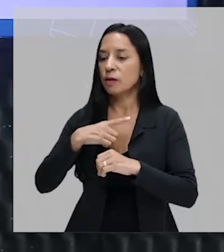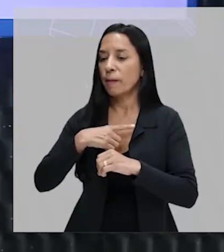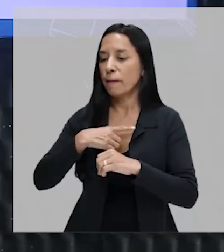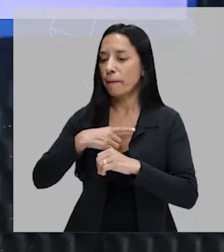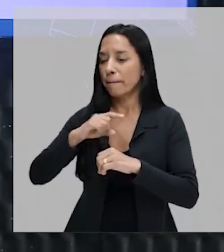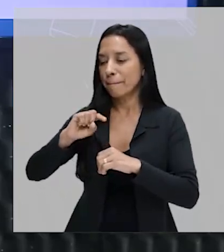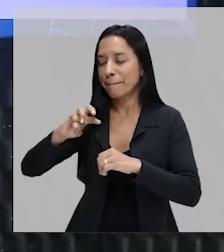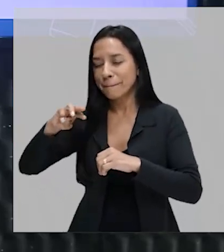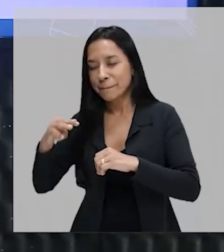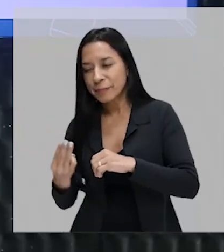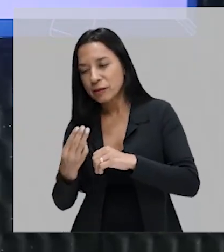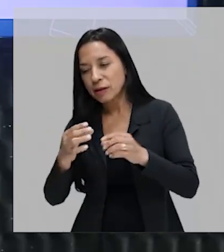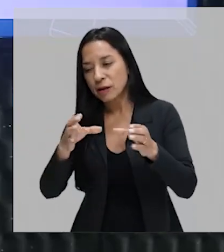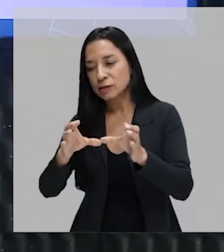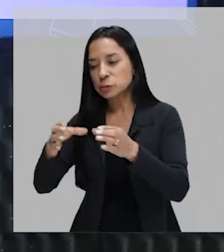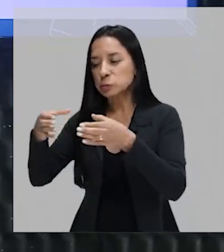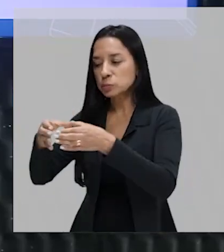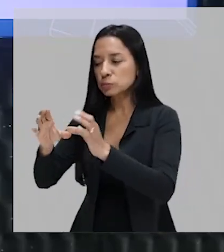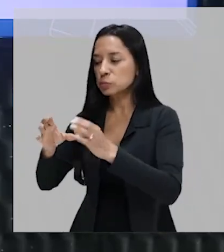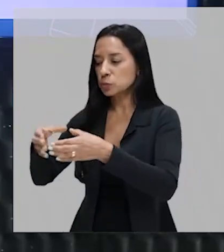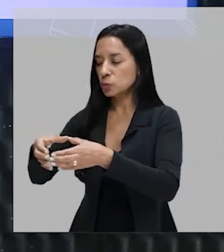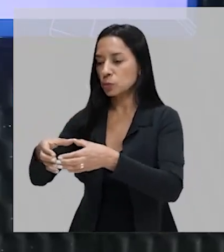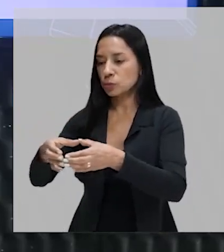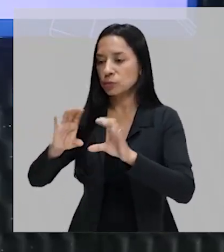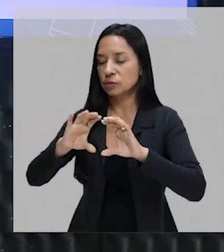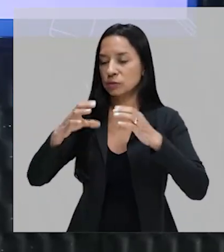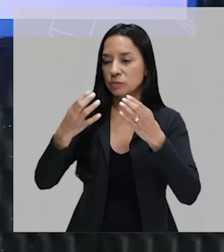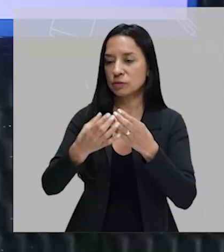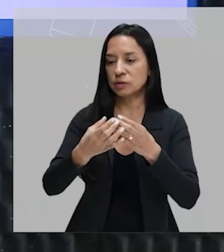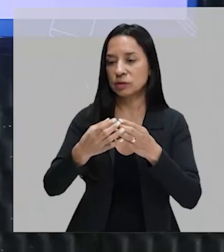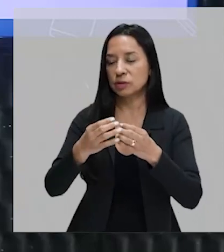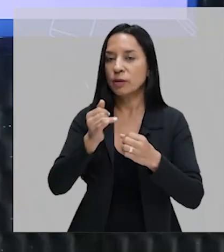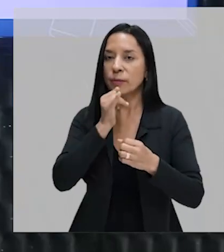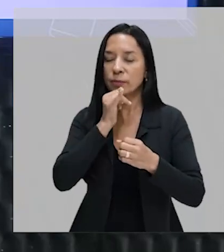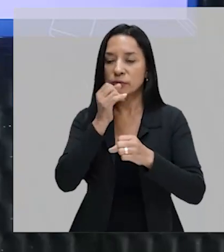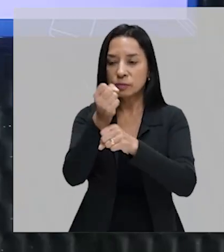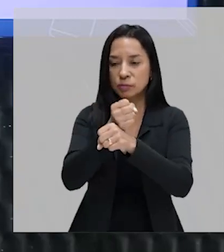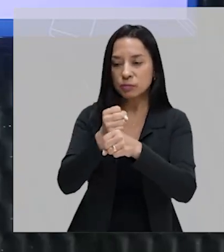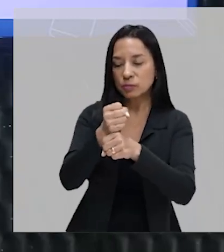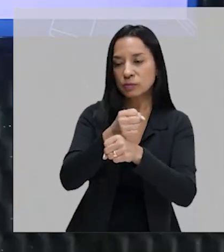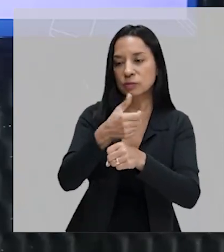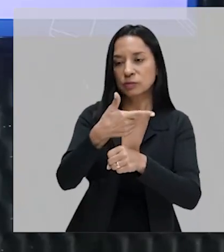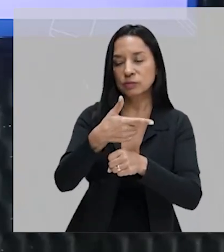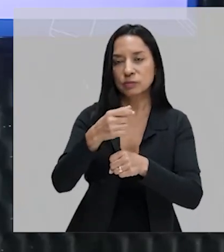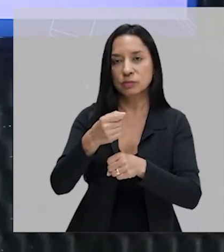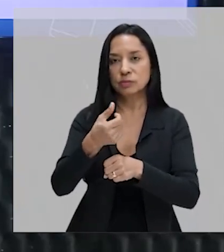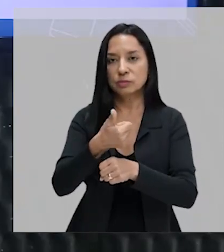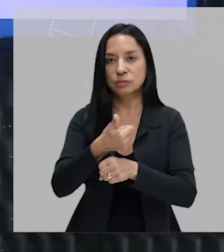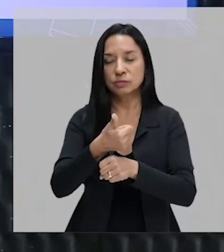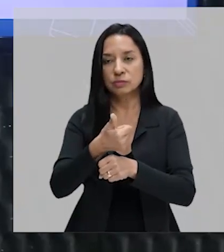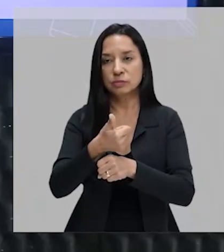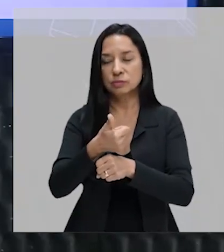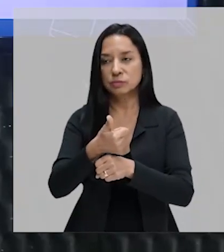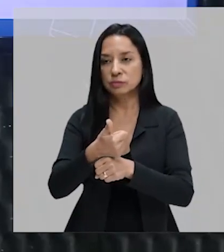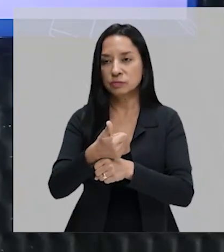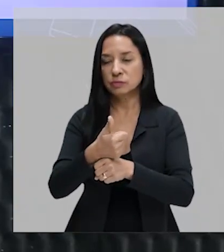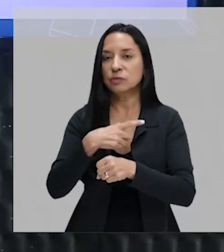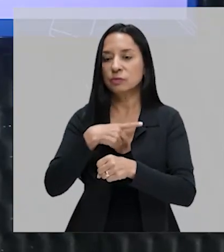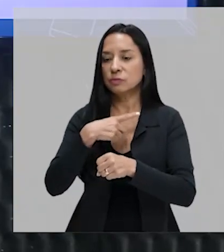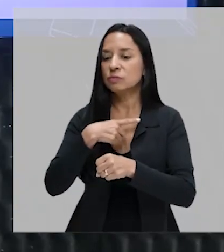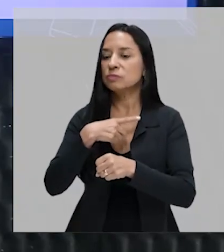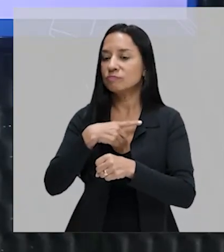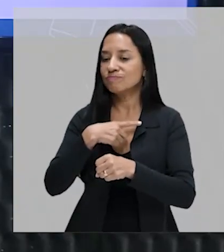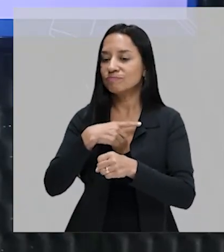setores dessas comunidades. Por exemplo, em 2021, nós temos dados que comprovam isso.